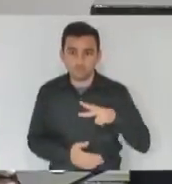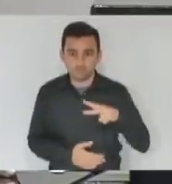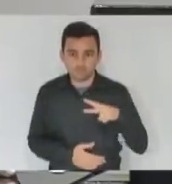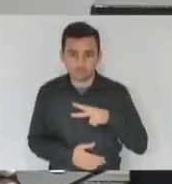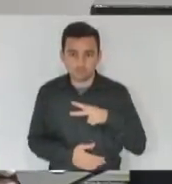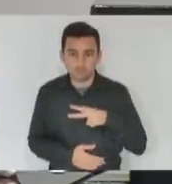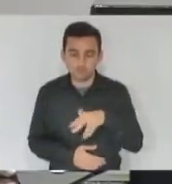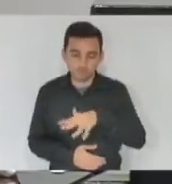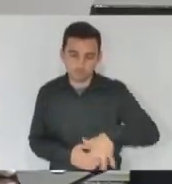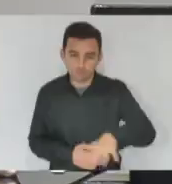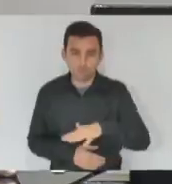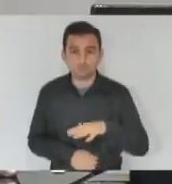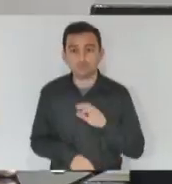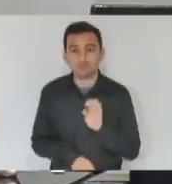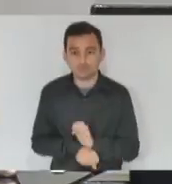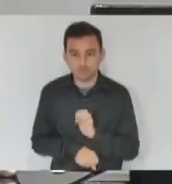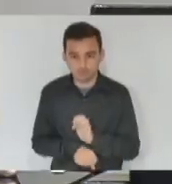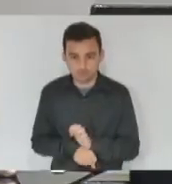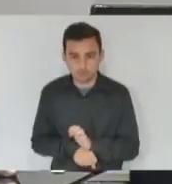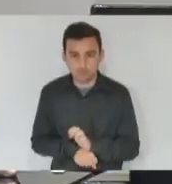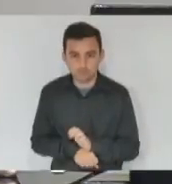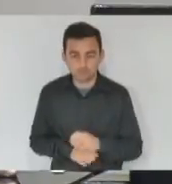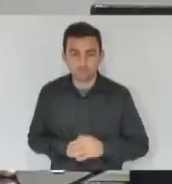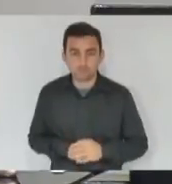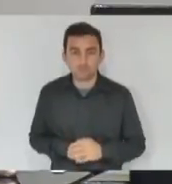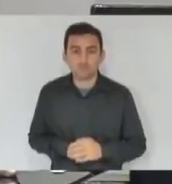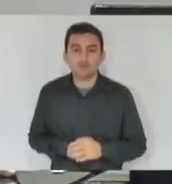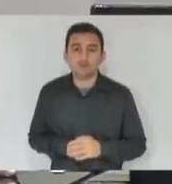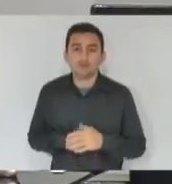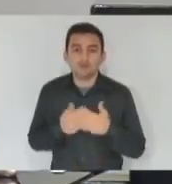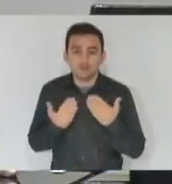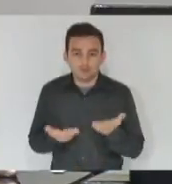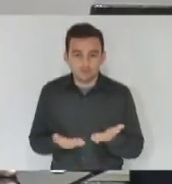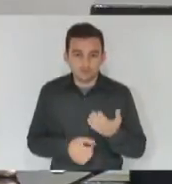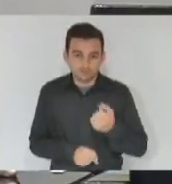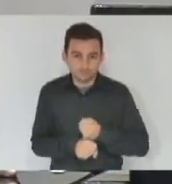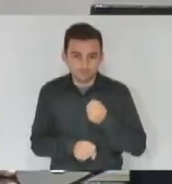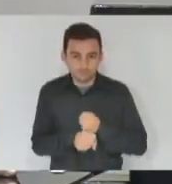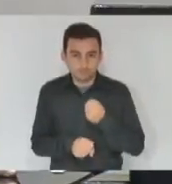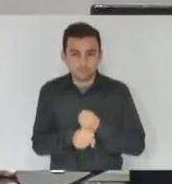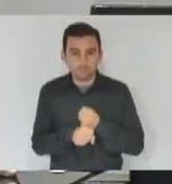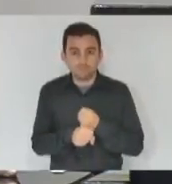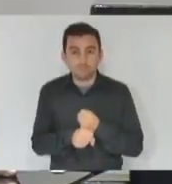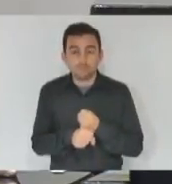o canteiro de obras desta empresa reúne mais de 1,000